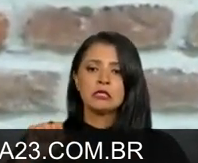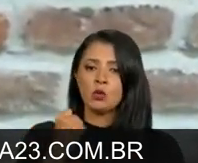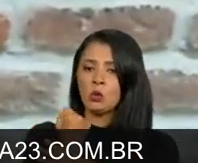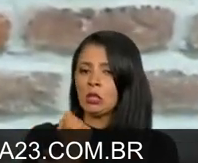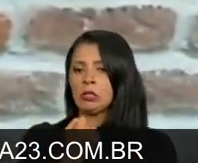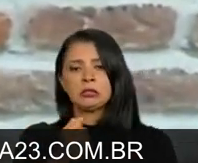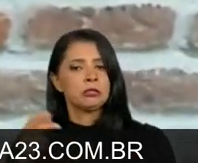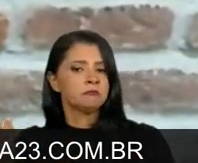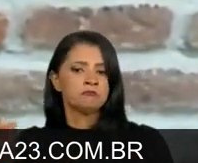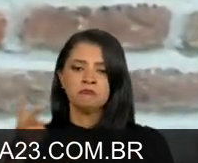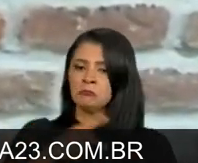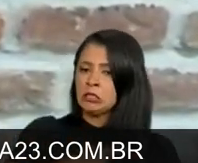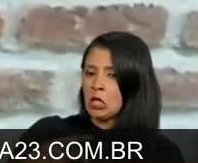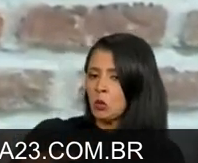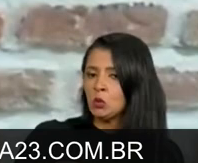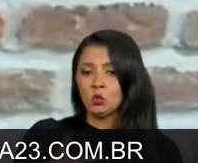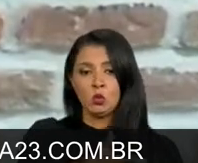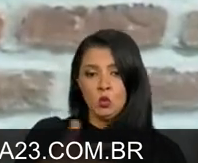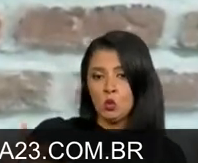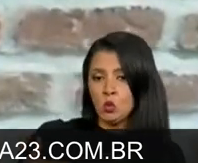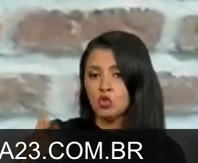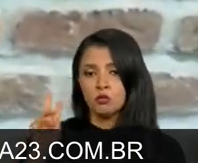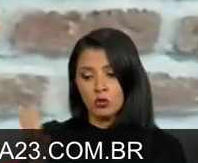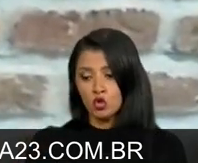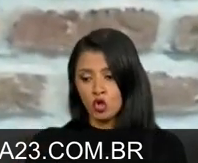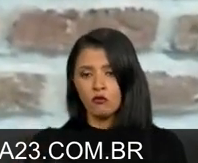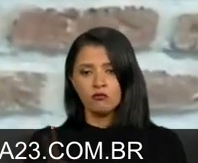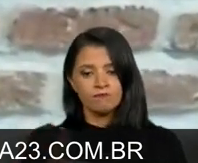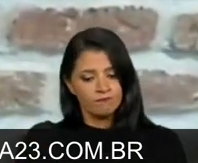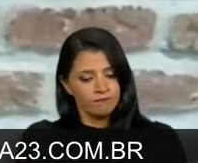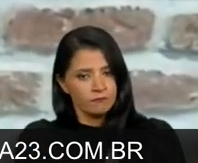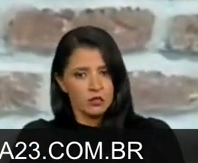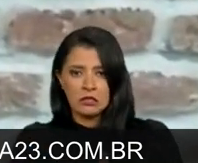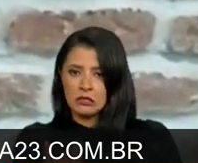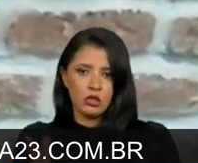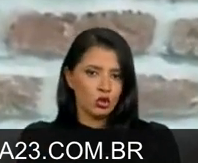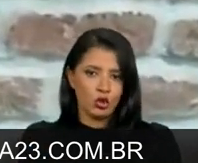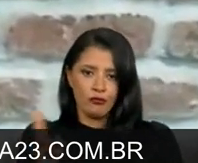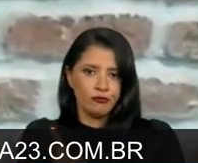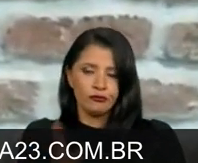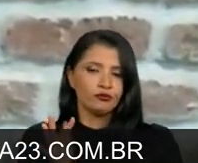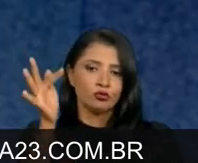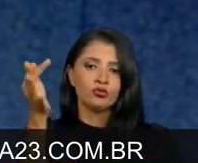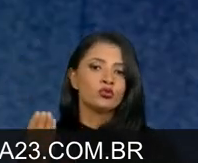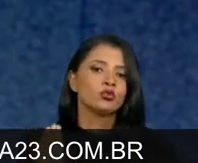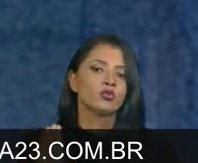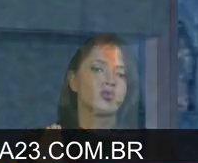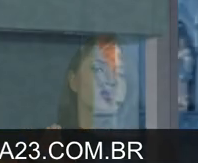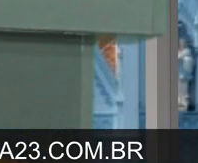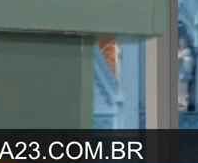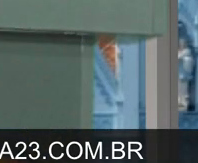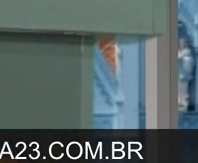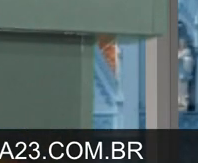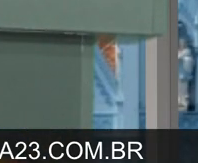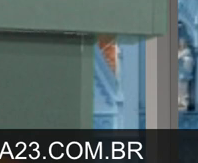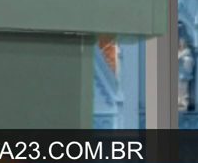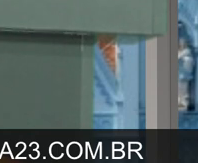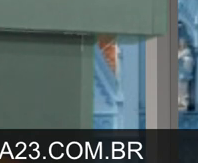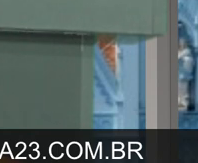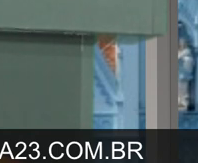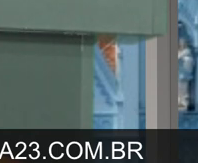de saúde, para manter essa juventude viva, porque se a gente não manter a juventude viva, a gente não vai ter futuro.